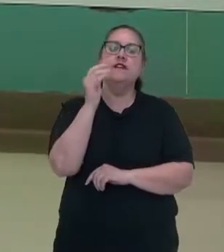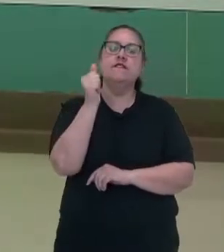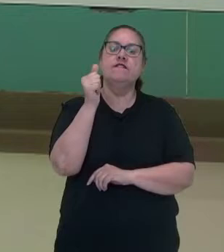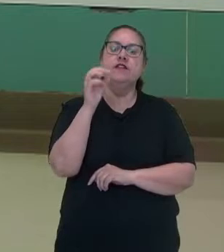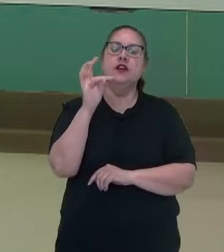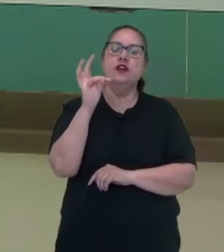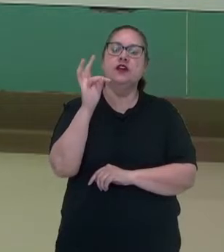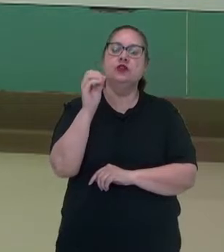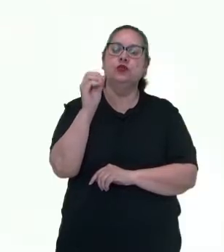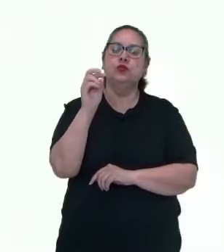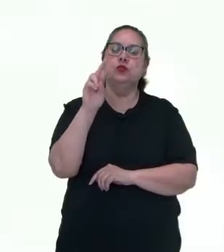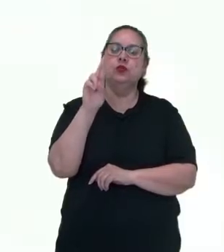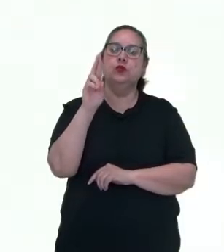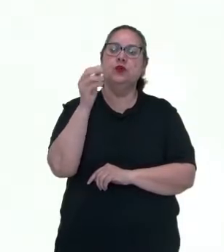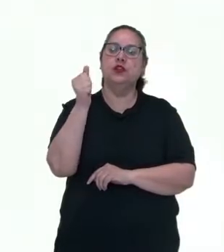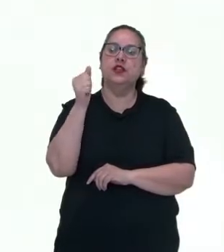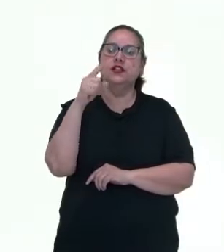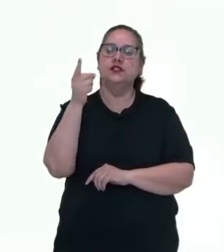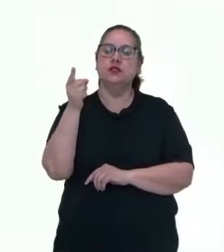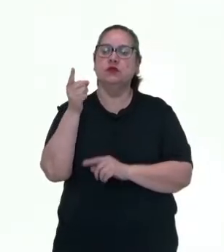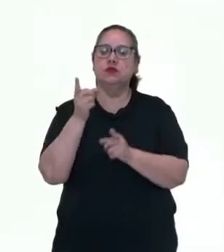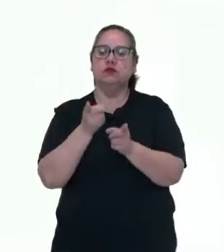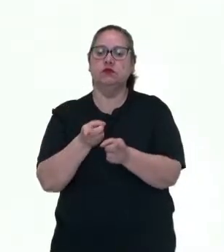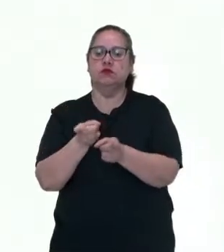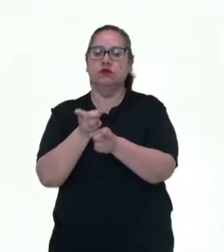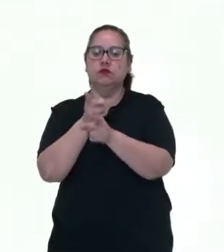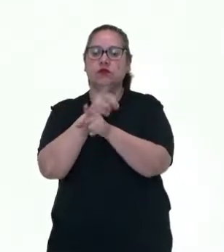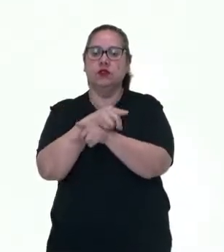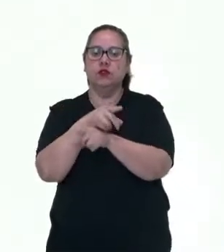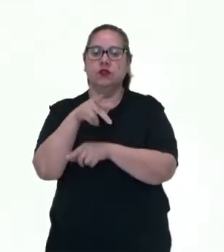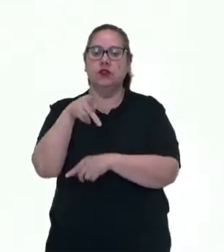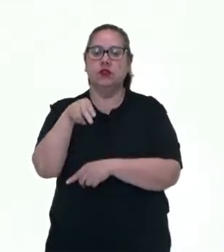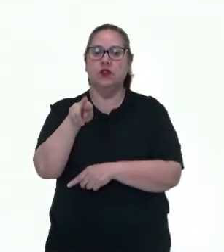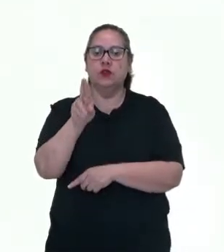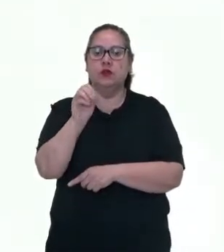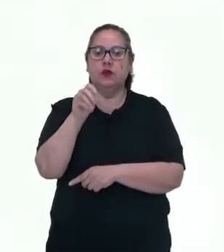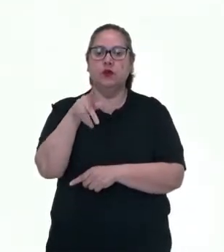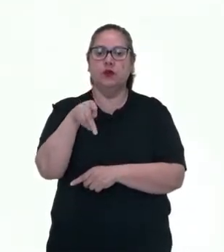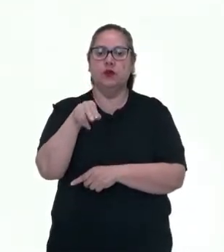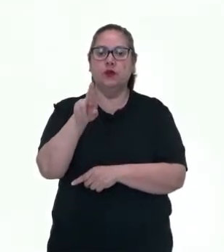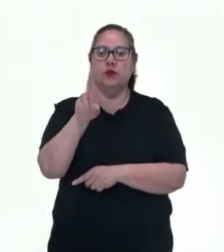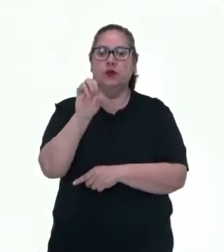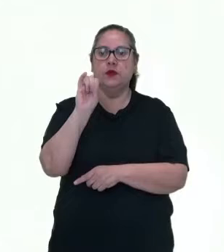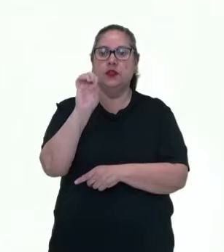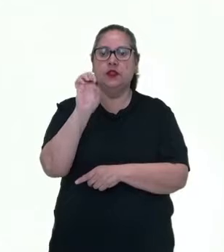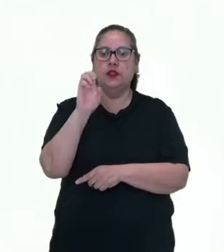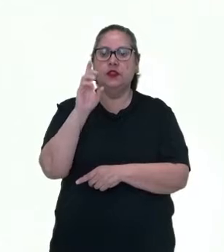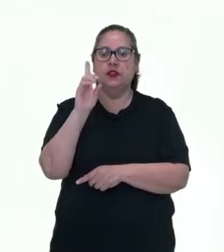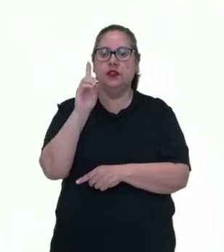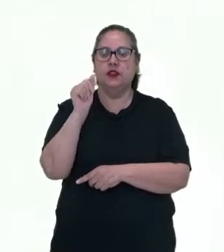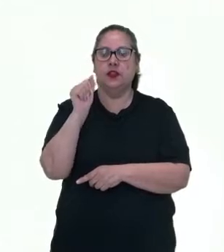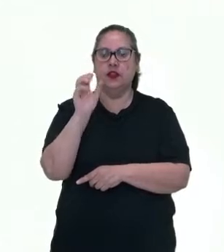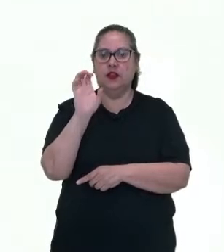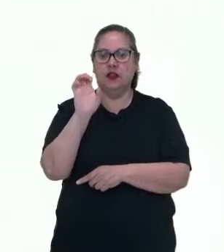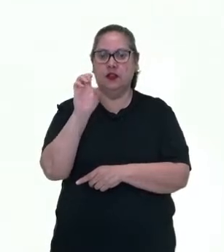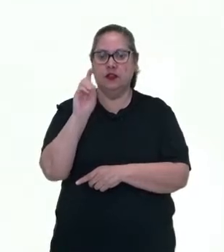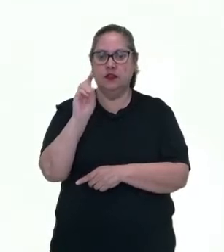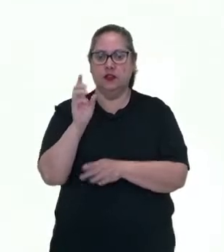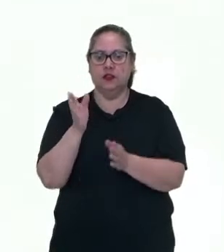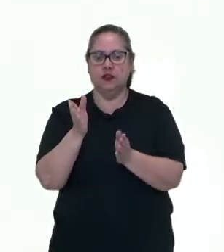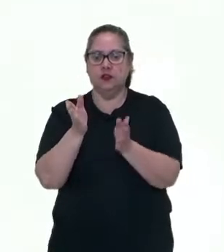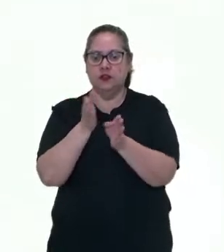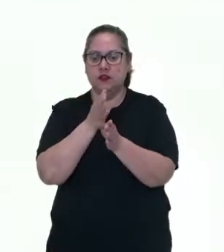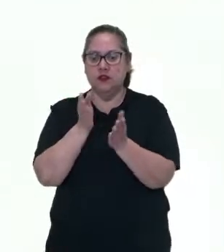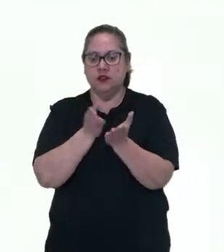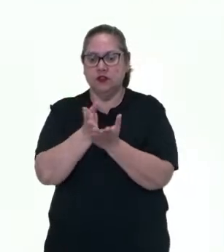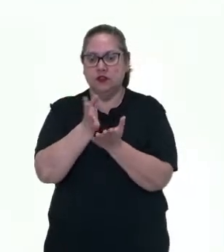Fatoração. Fatoração é o caminho inverso da propriedade distributiva da multiplicação. Então, lembrando,